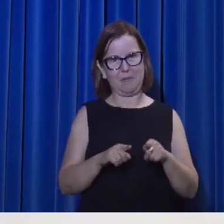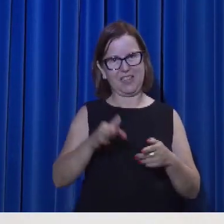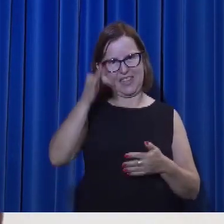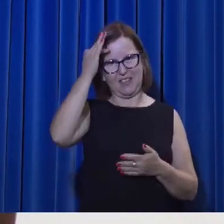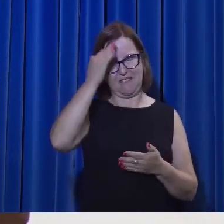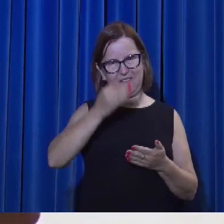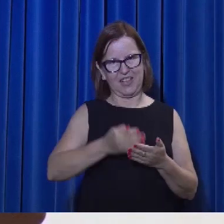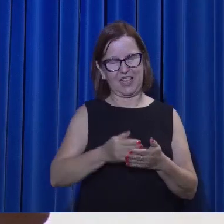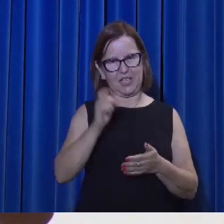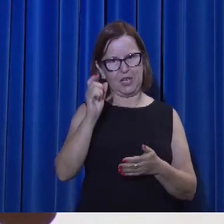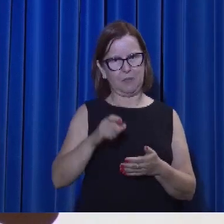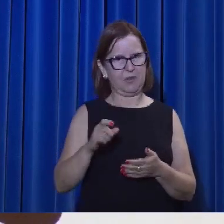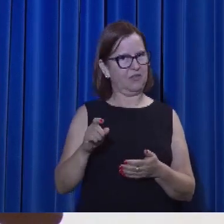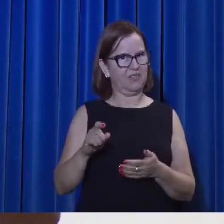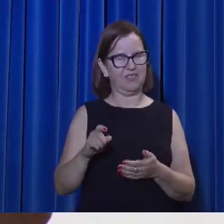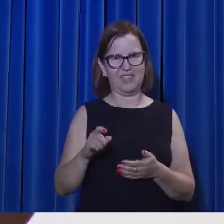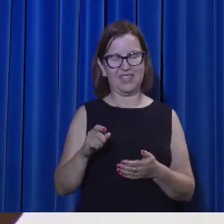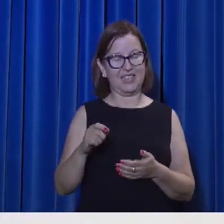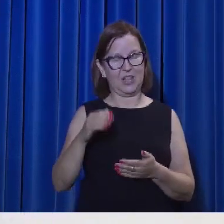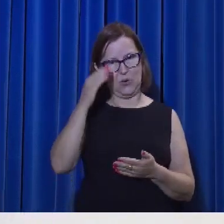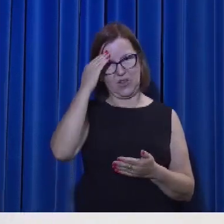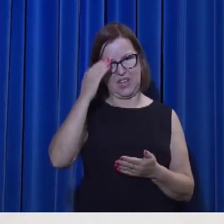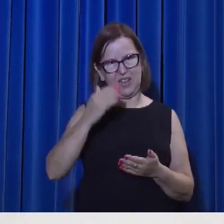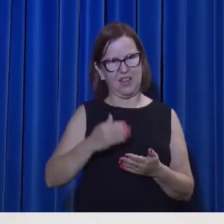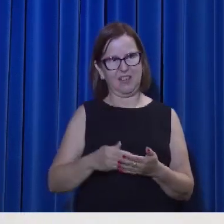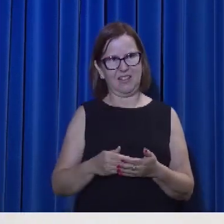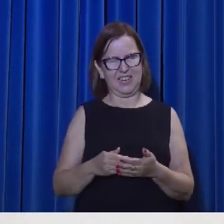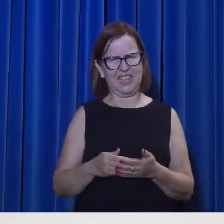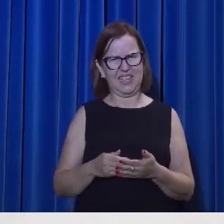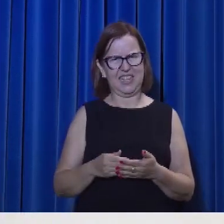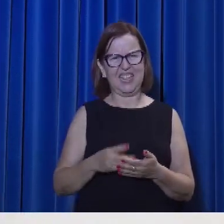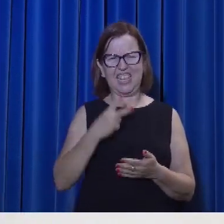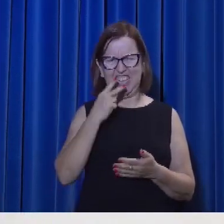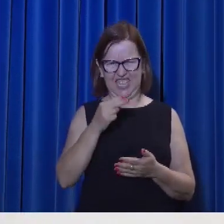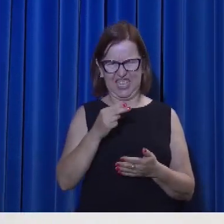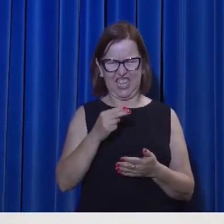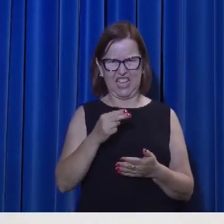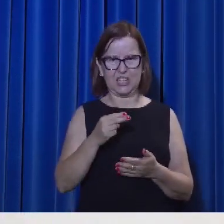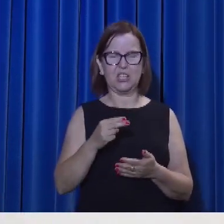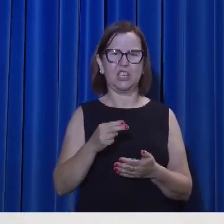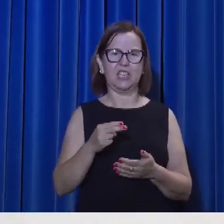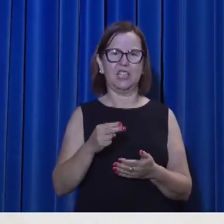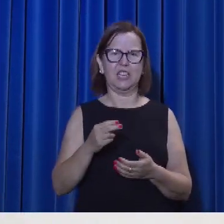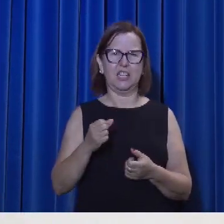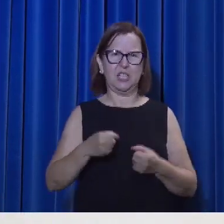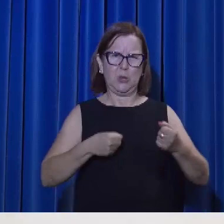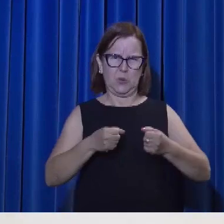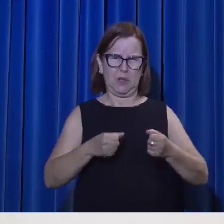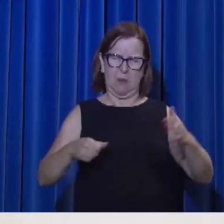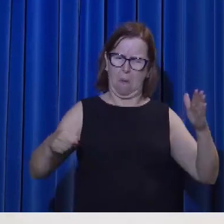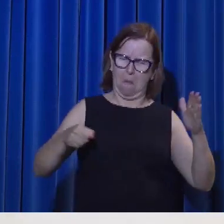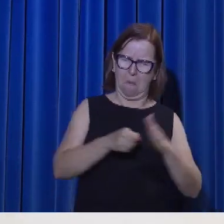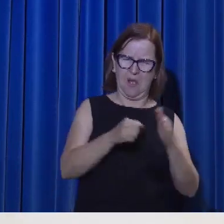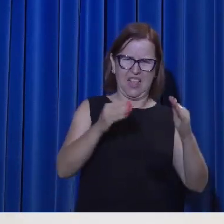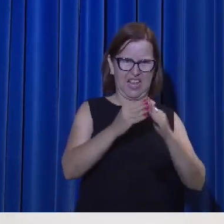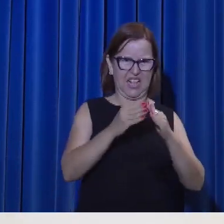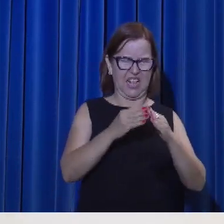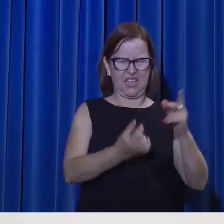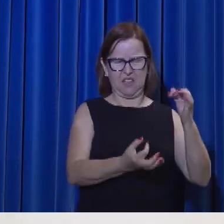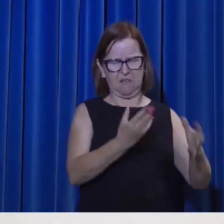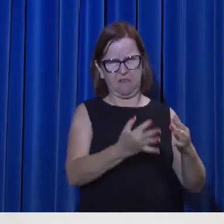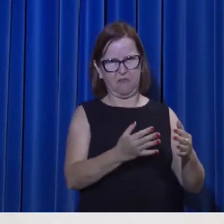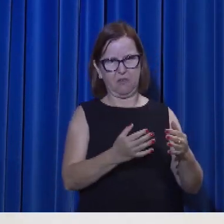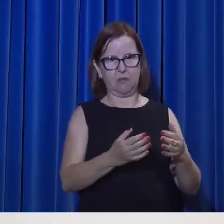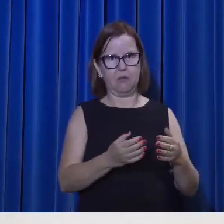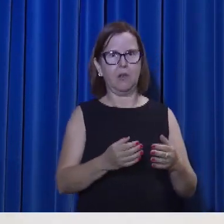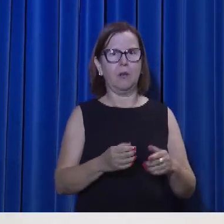você crer que um caminhão entra lá numa casa, explode, sai um bolo de chocolate, tem que ser... Nós não cremos nisso, meus irmãos. Nós